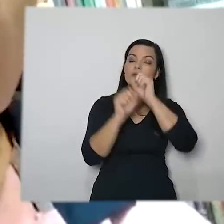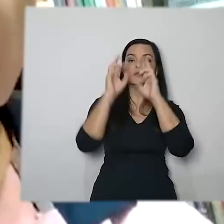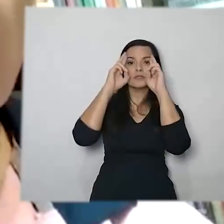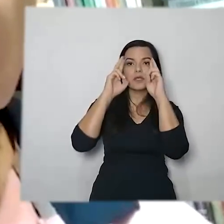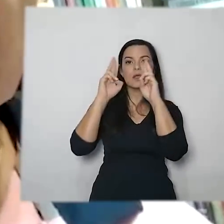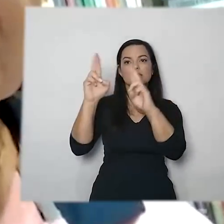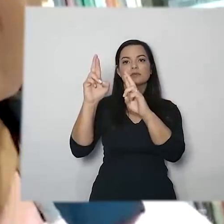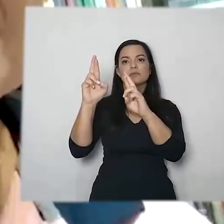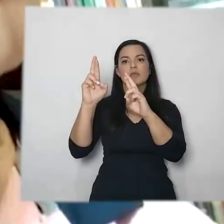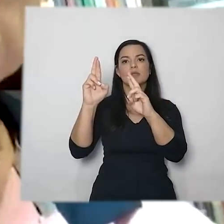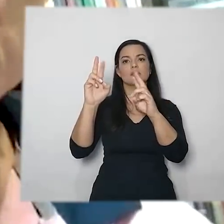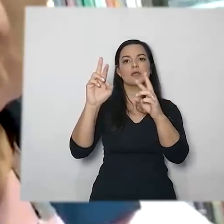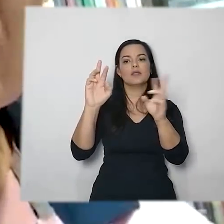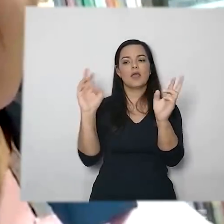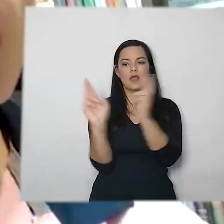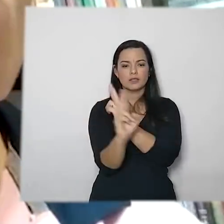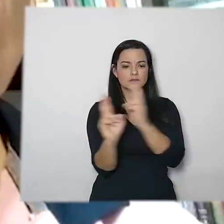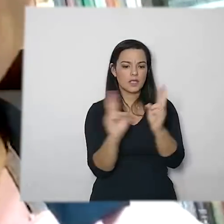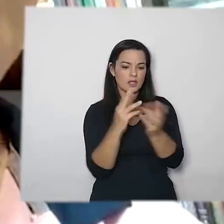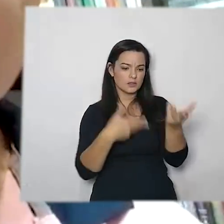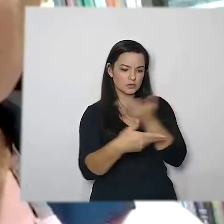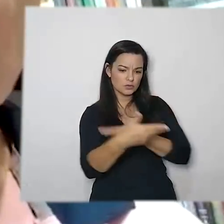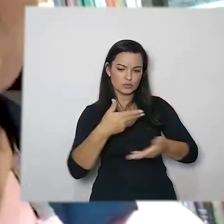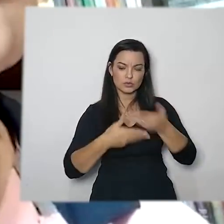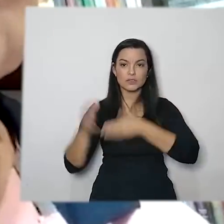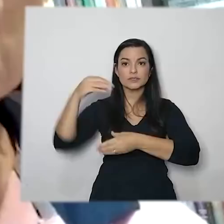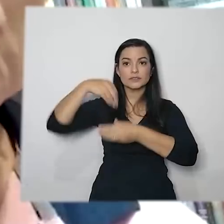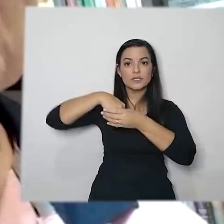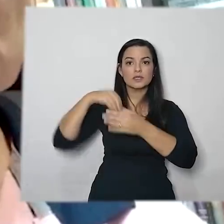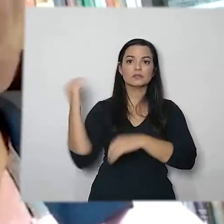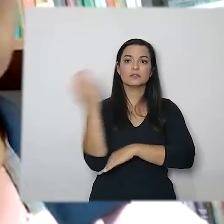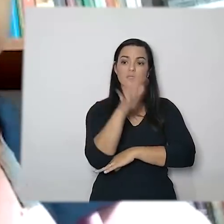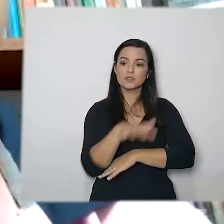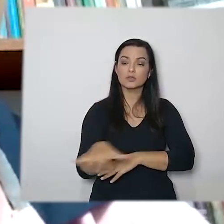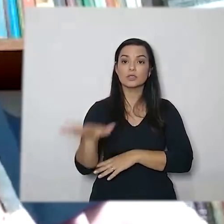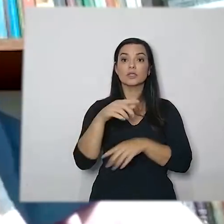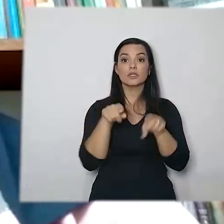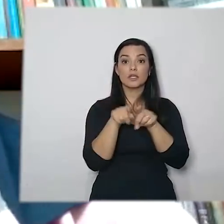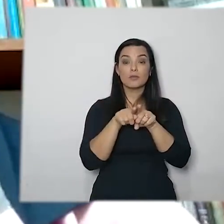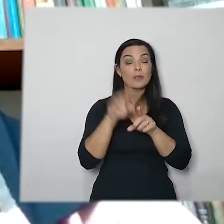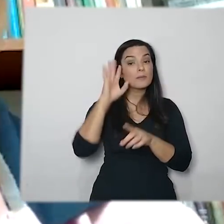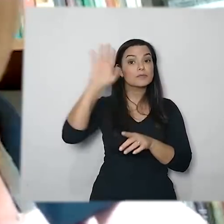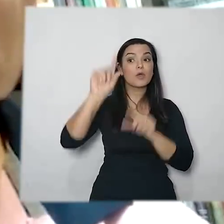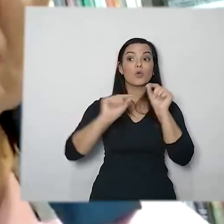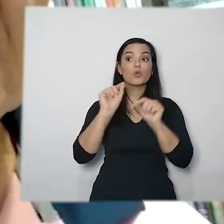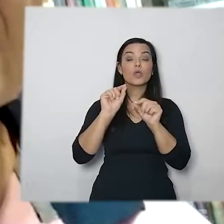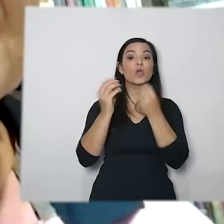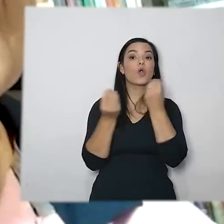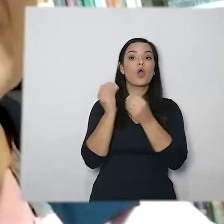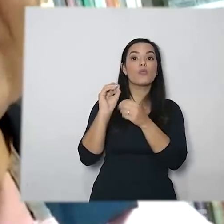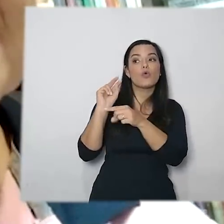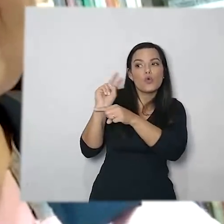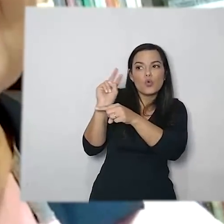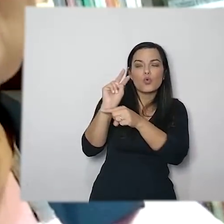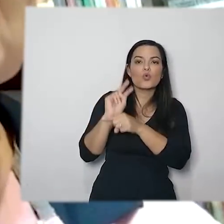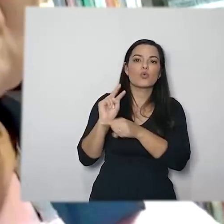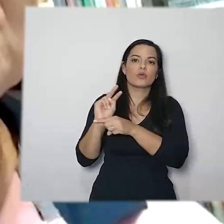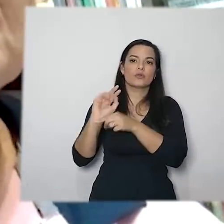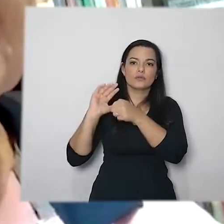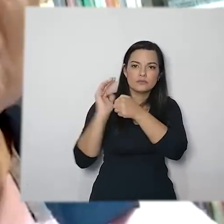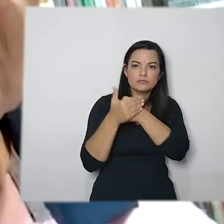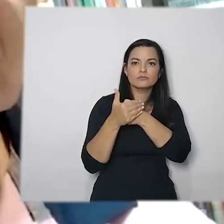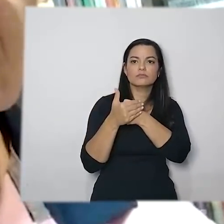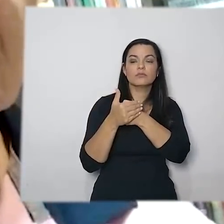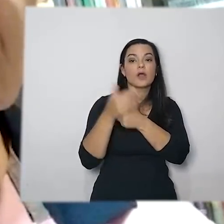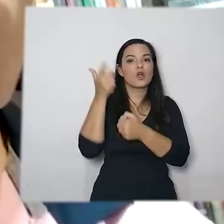que se dão na natureza, como que ela funciona e principalmente como poder proteger e ajudar a que esse equilíbrio